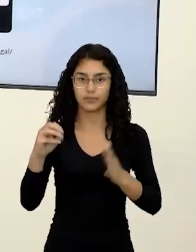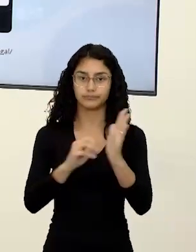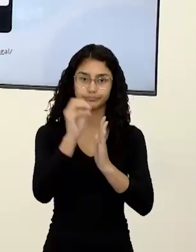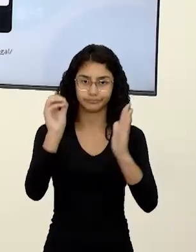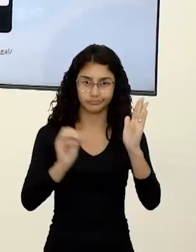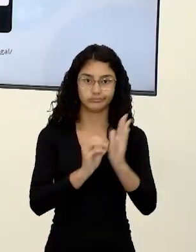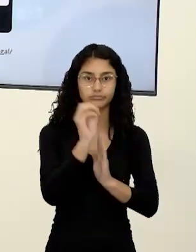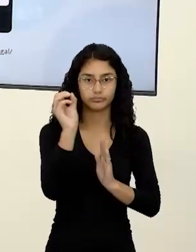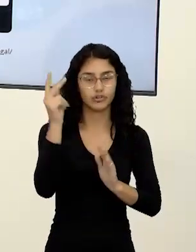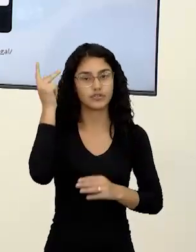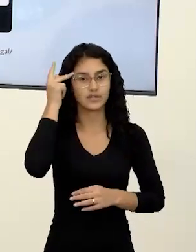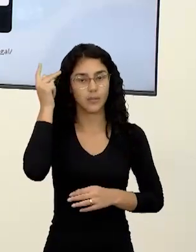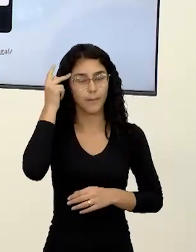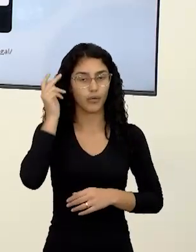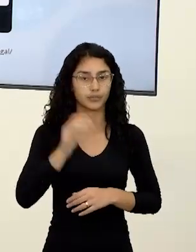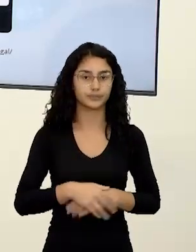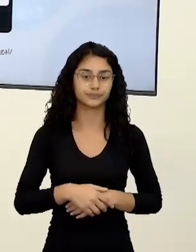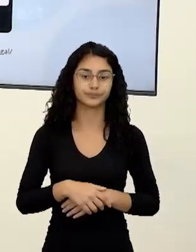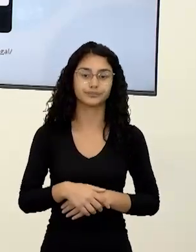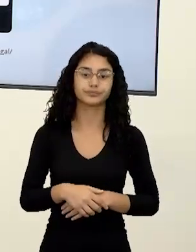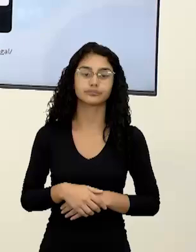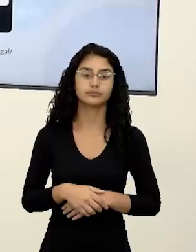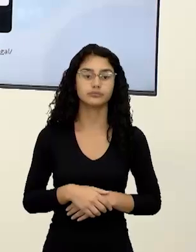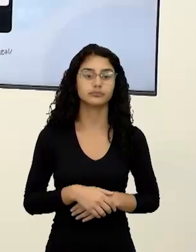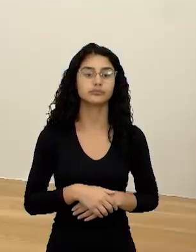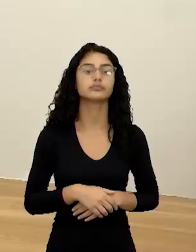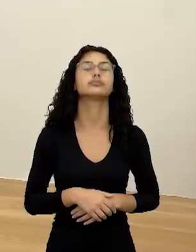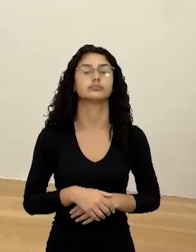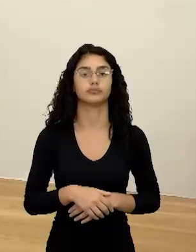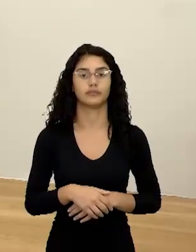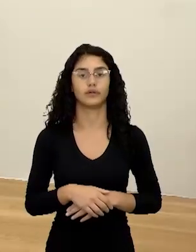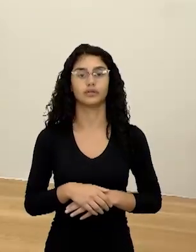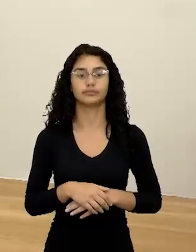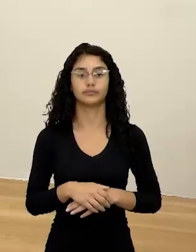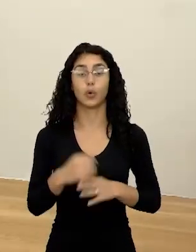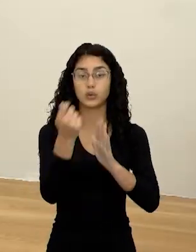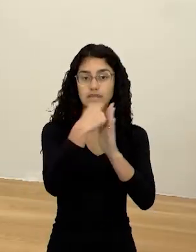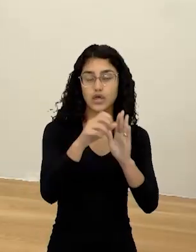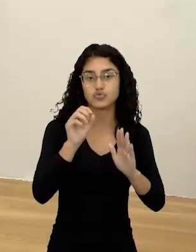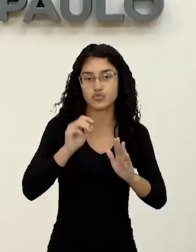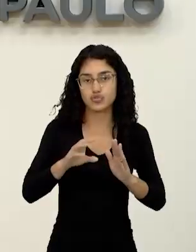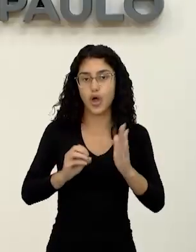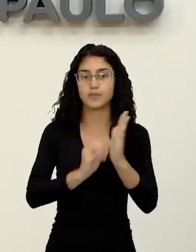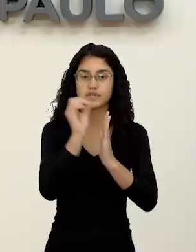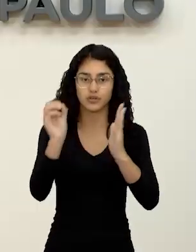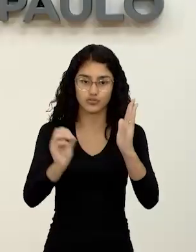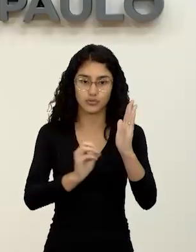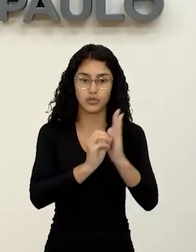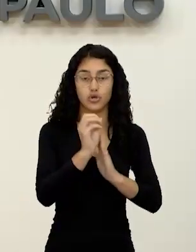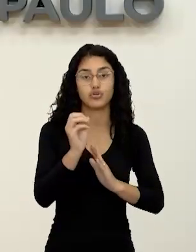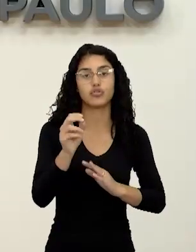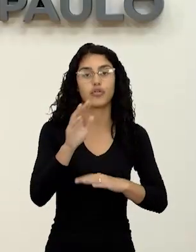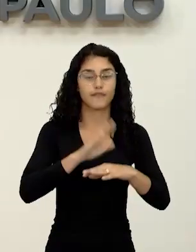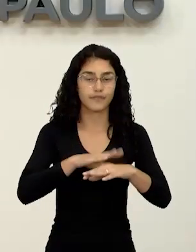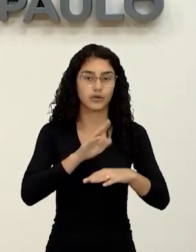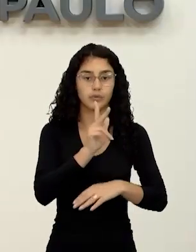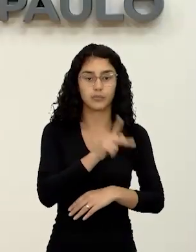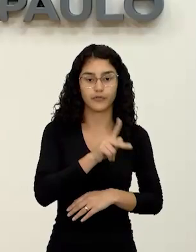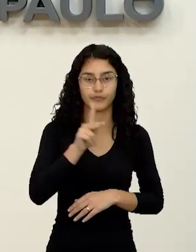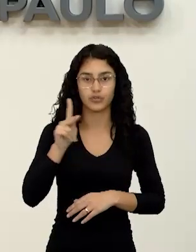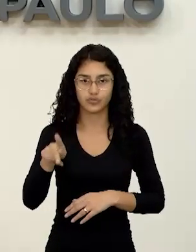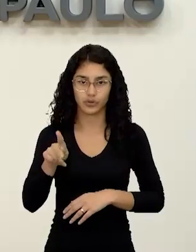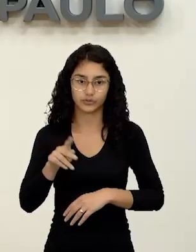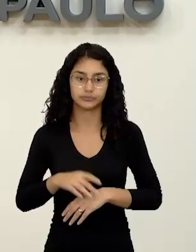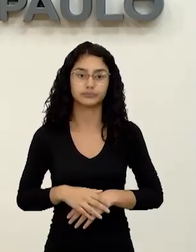que a autoria desse texto é só para o centro de mídias pelo professor. Sim, elaborado especialmente para o CMSP. Tá escrito